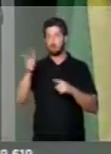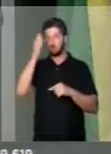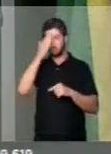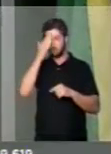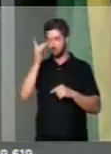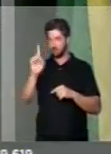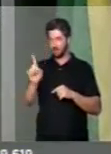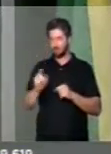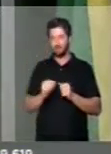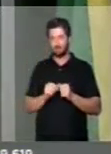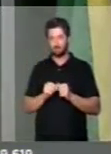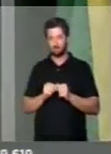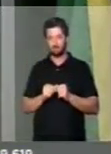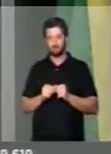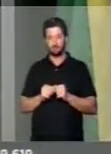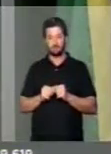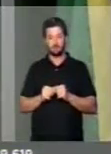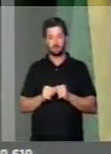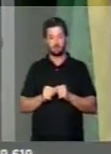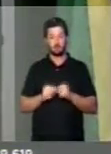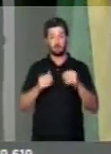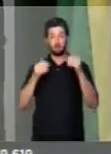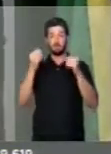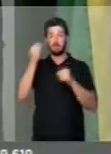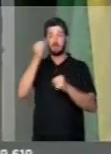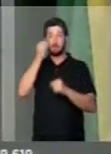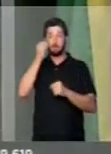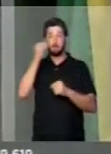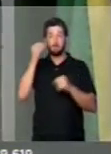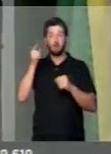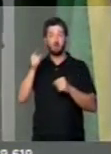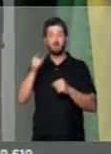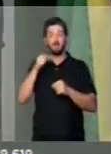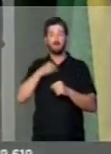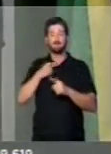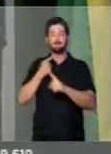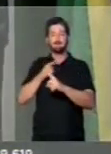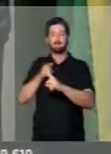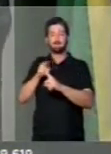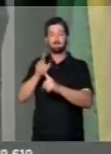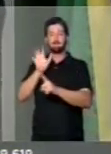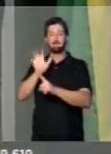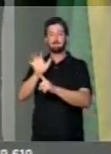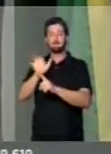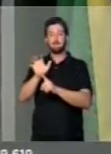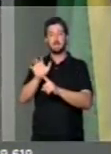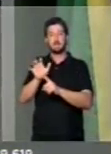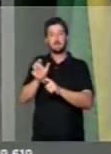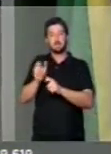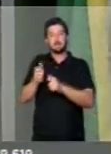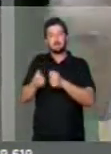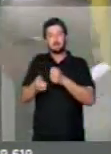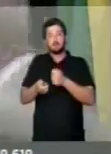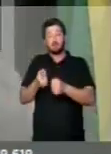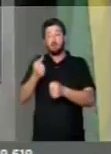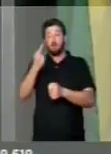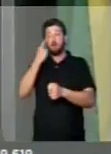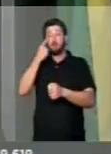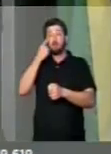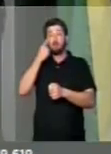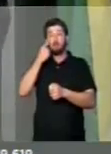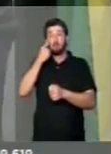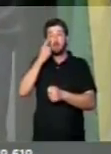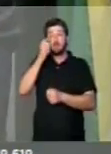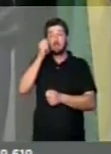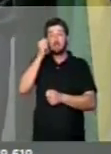soubesse, obviamente, a algum tipo de provação tentadora que pudesse, de alguma forma, verificar,